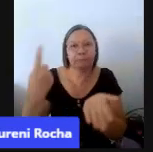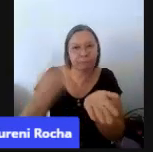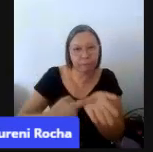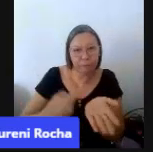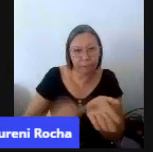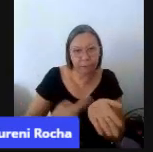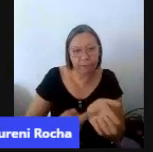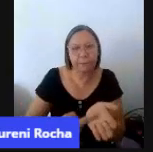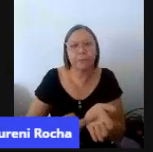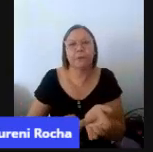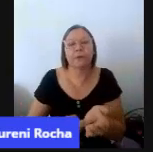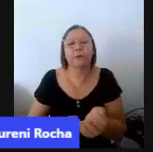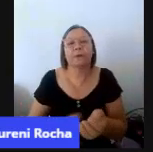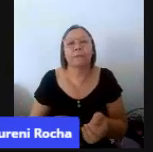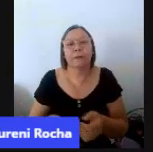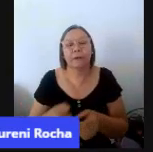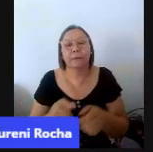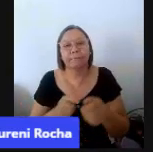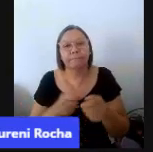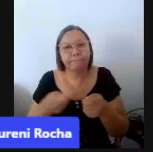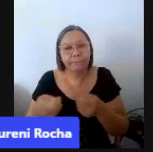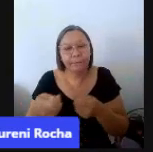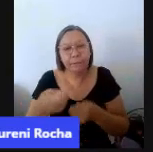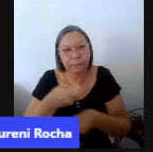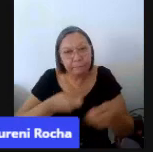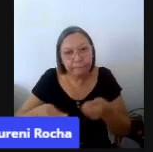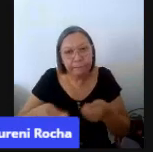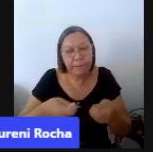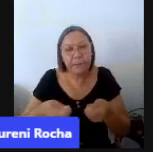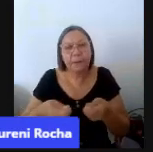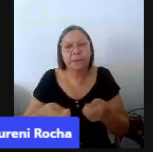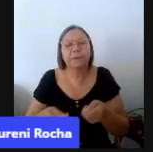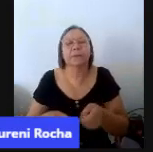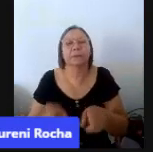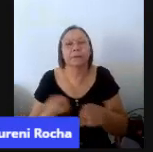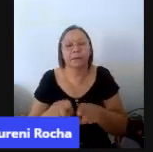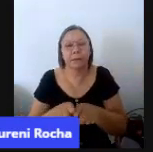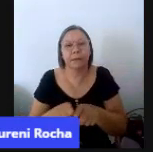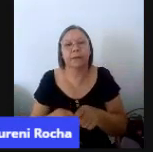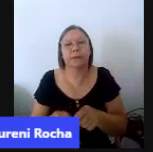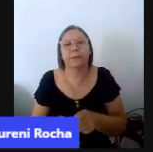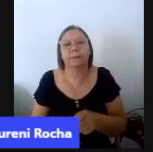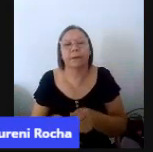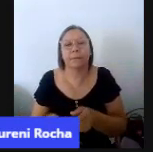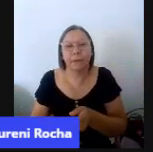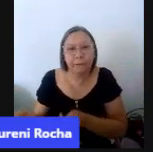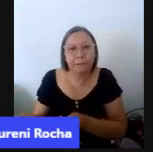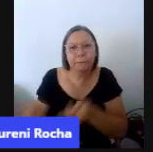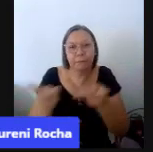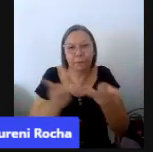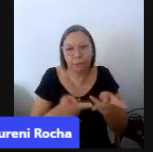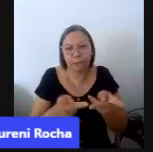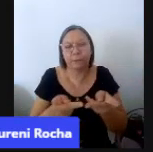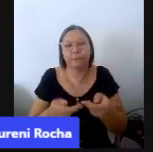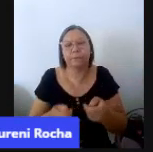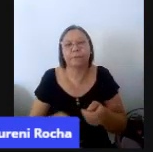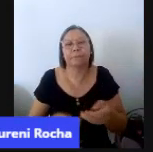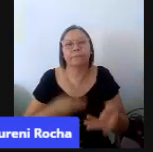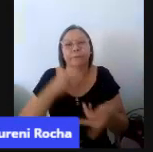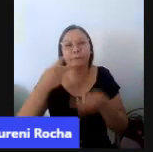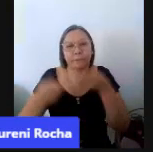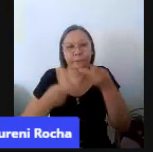educação ambiental. E aí a gente também fez o convite, né, para que ela viesse contar um pouco para vocês como é que